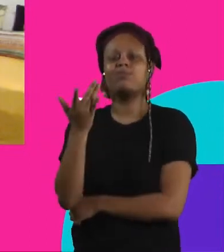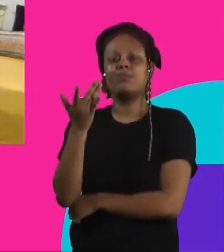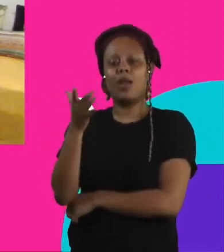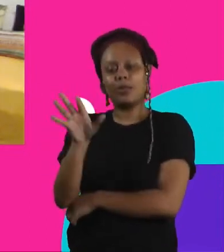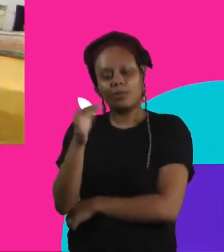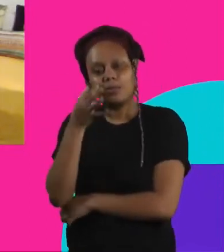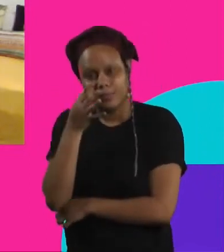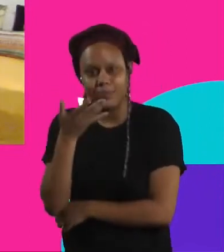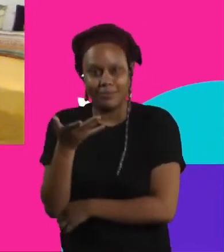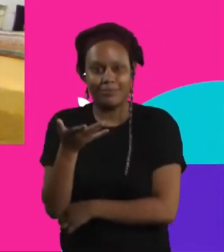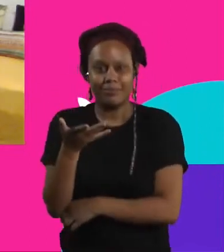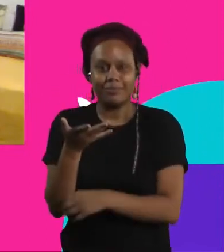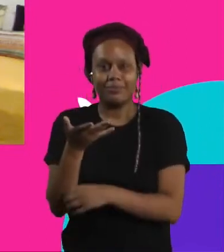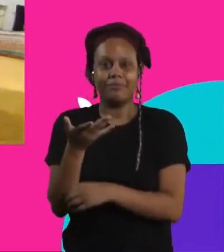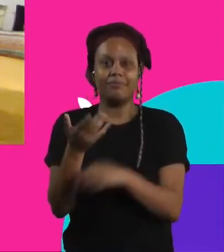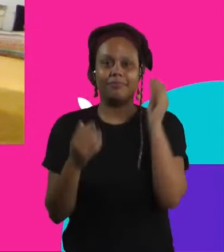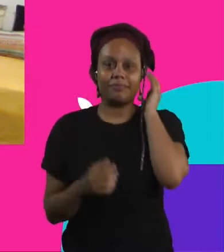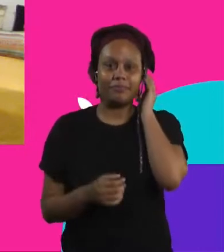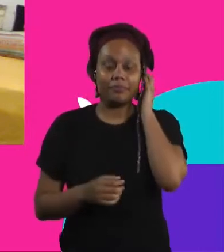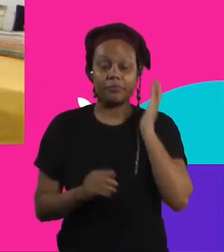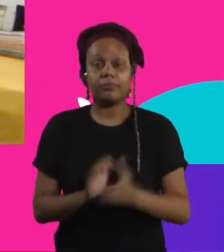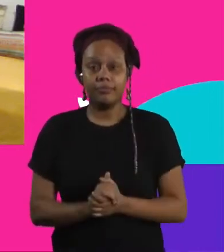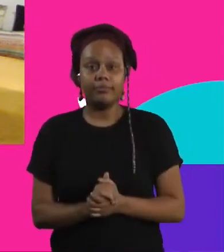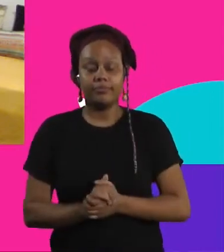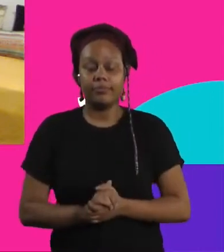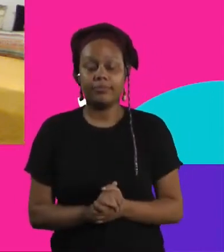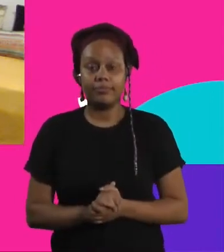equidade e inclusão é um imperativo de negócios nas organizações.